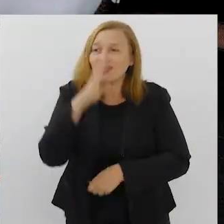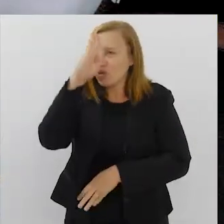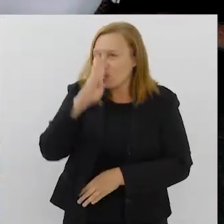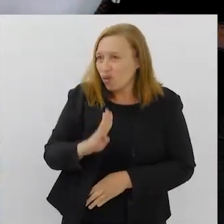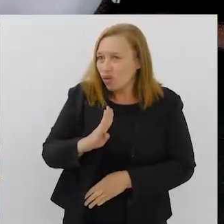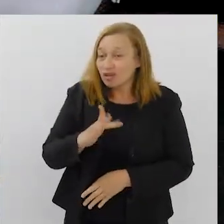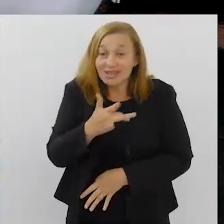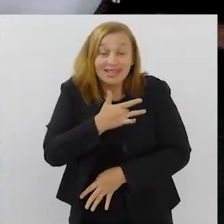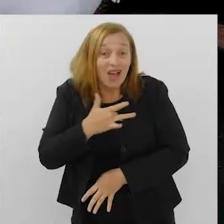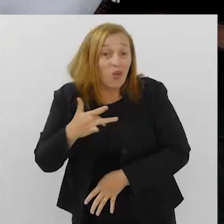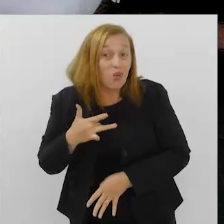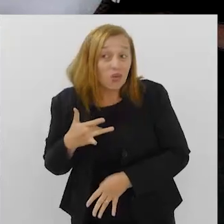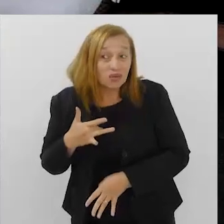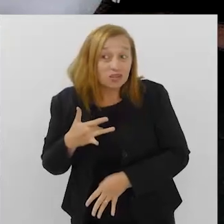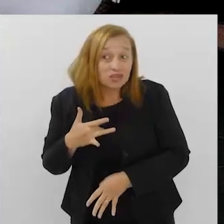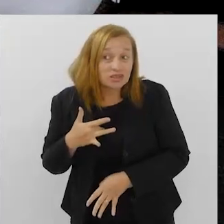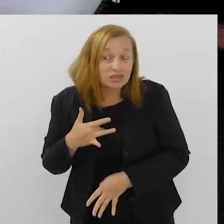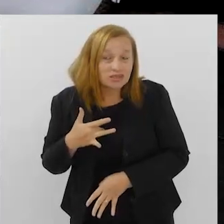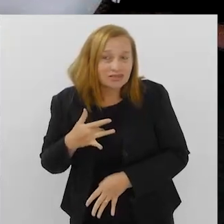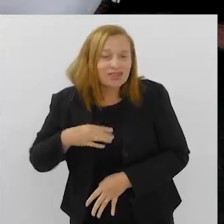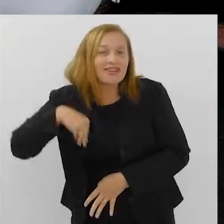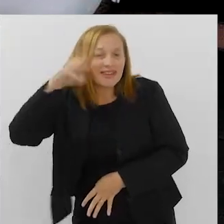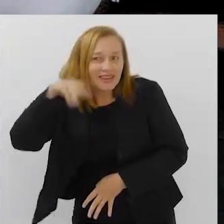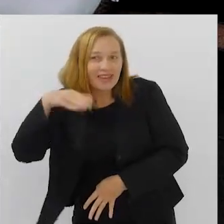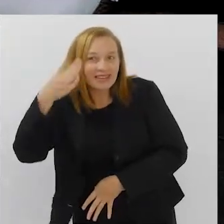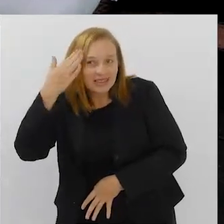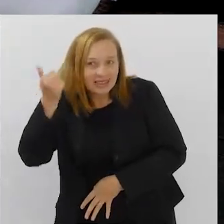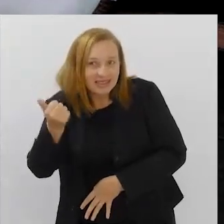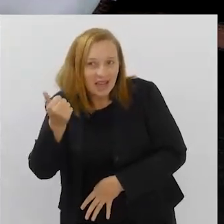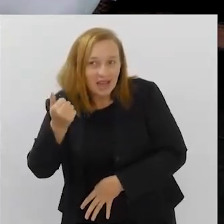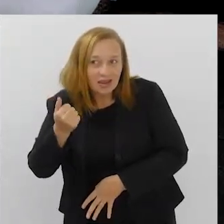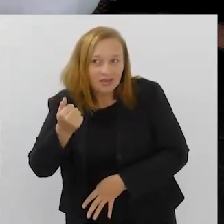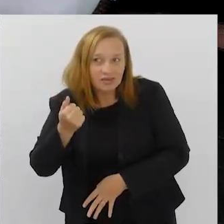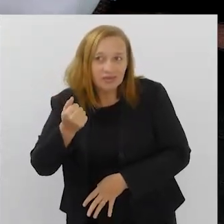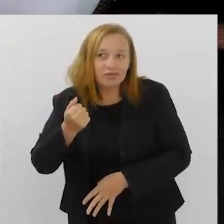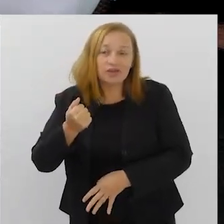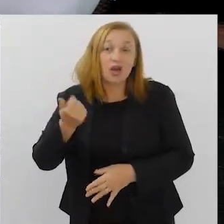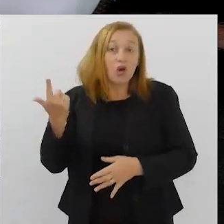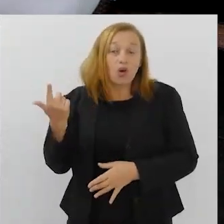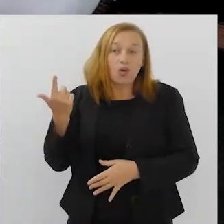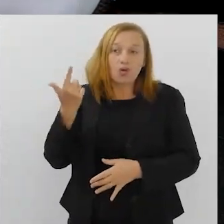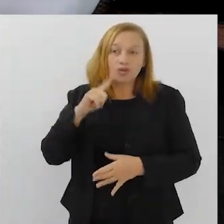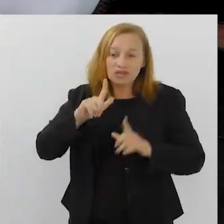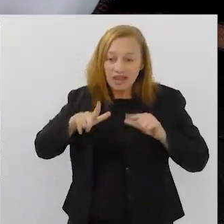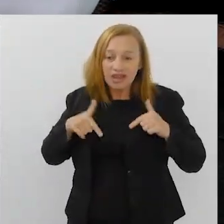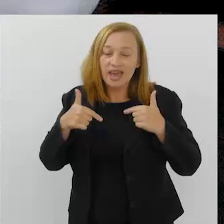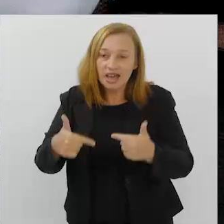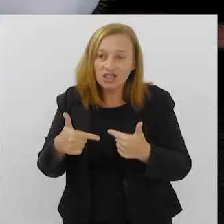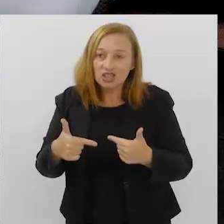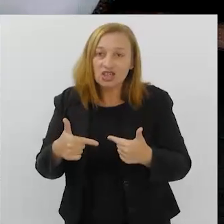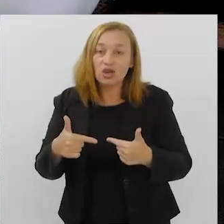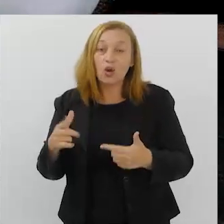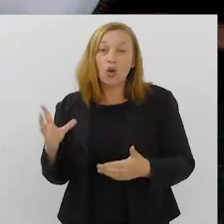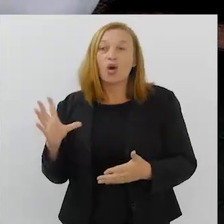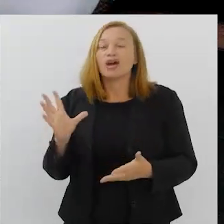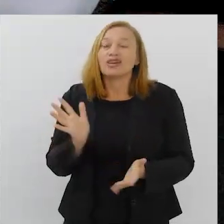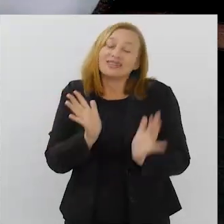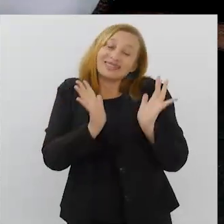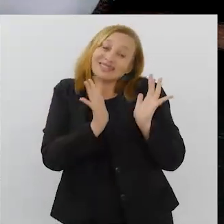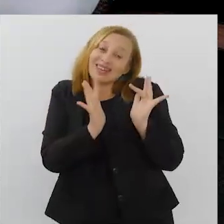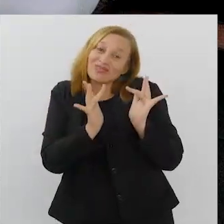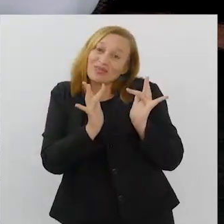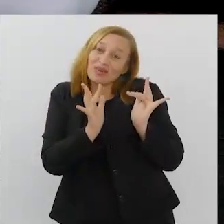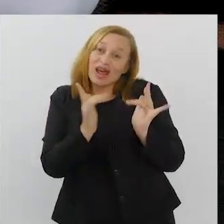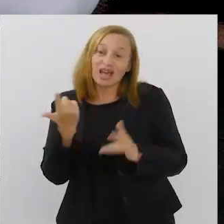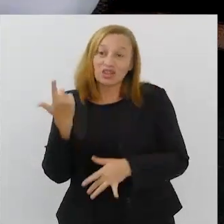atividade sensacional, gratuita, traz saúde. Ainda, quem sabe, pode sai ali do sedentarismo. Sai do sedentarismo, ainda pode arrumar o amor da